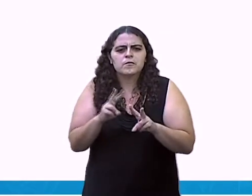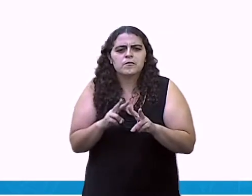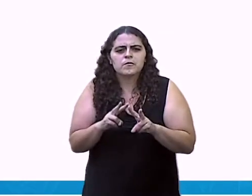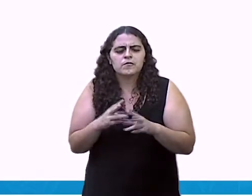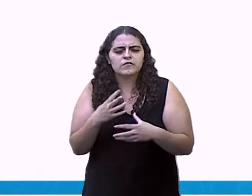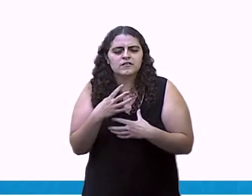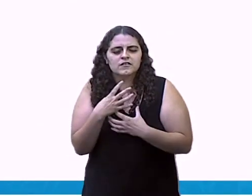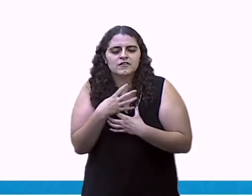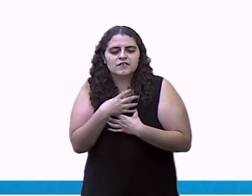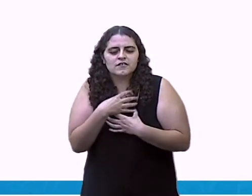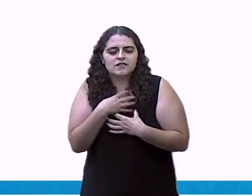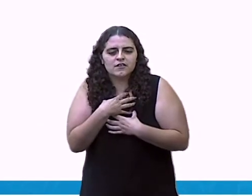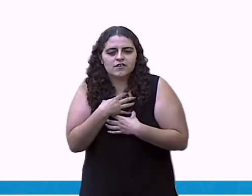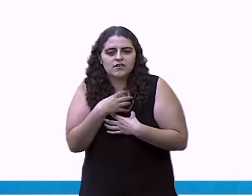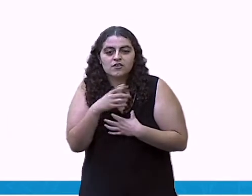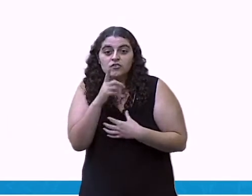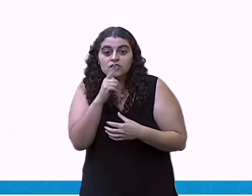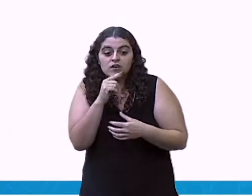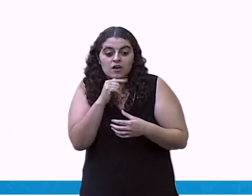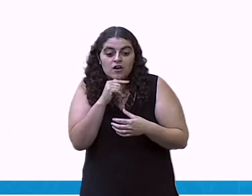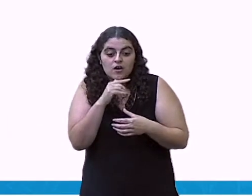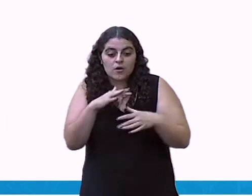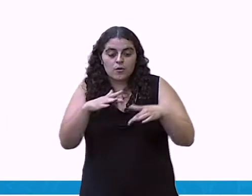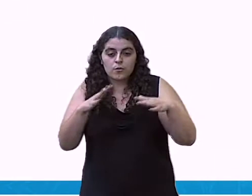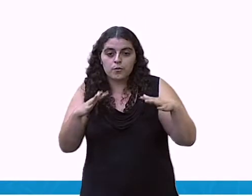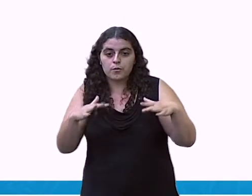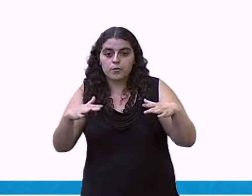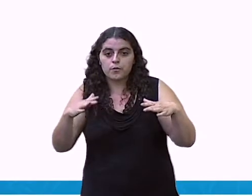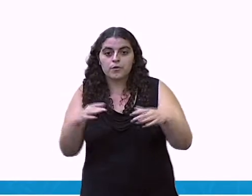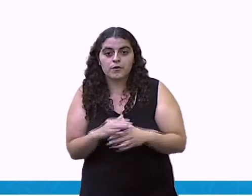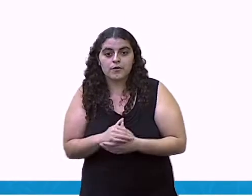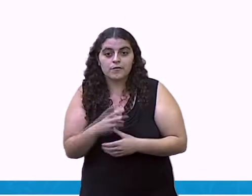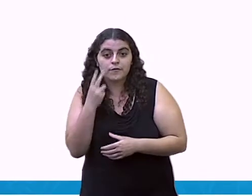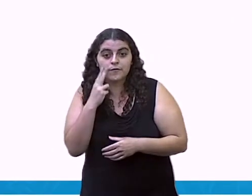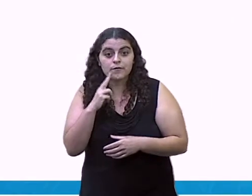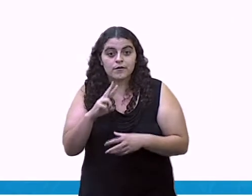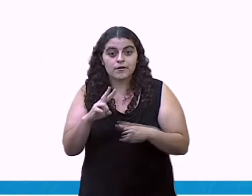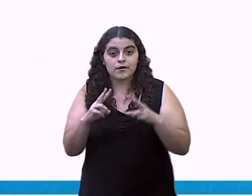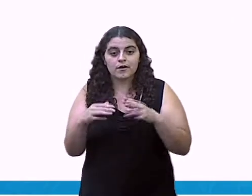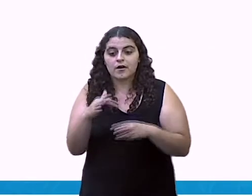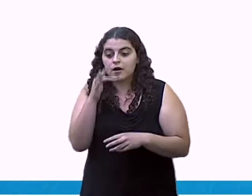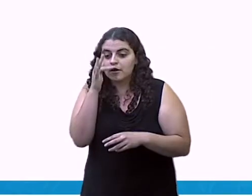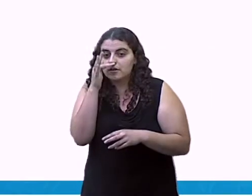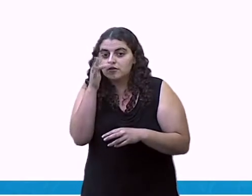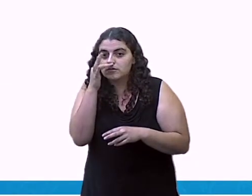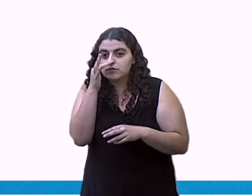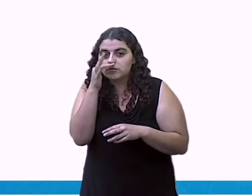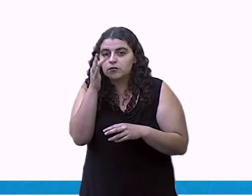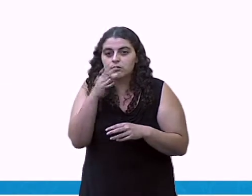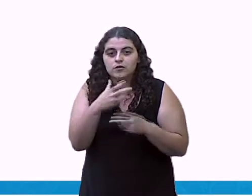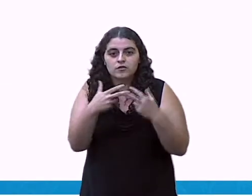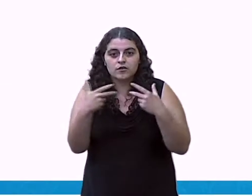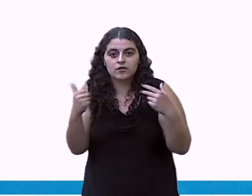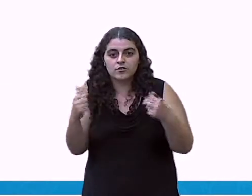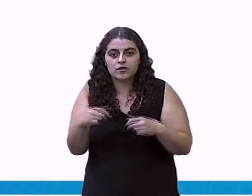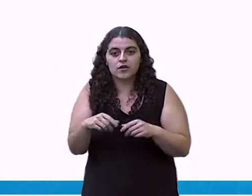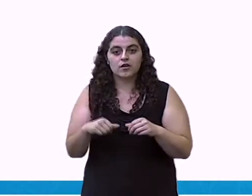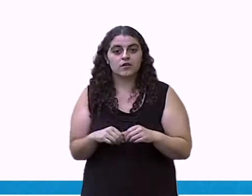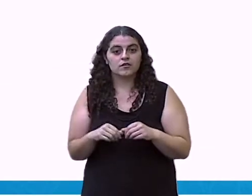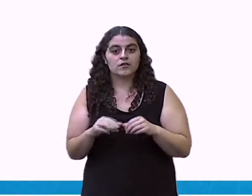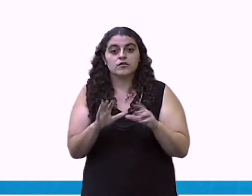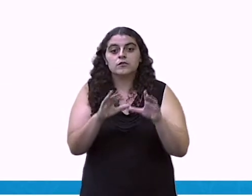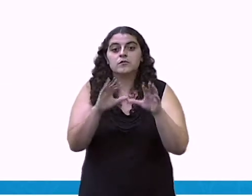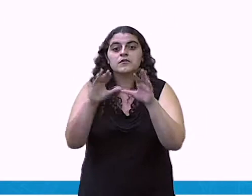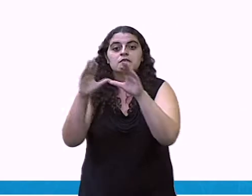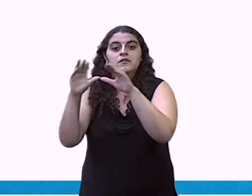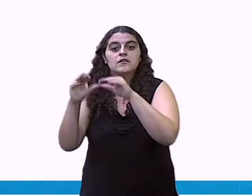barulho da cachoeira, talvez o som dos pássaros, né? Ver então as plantas aí balançando, ou seja, nós temos aqui